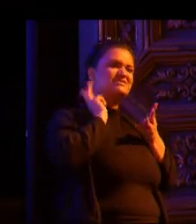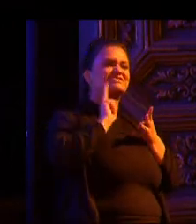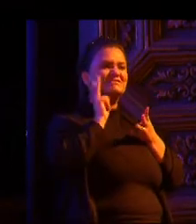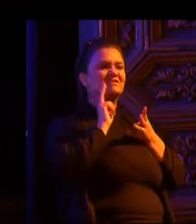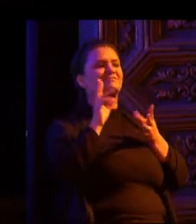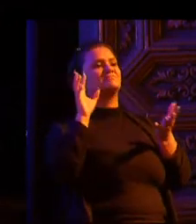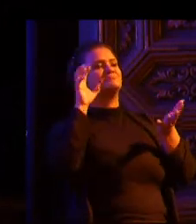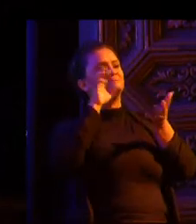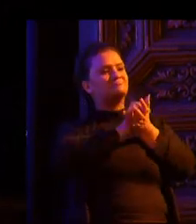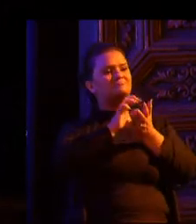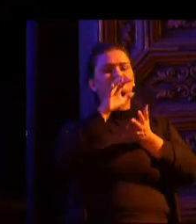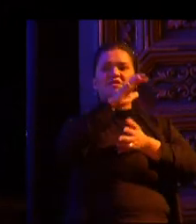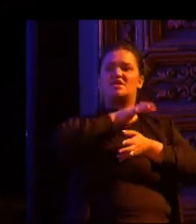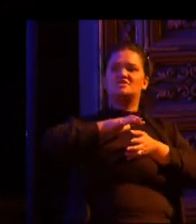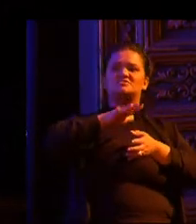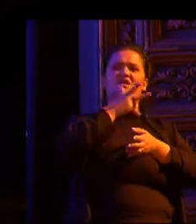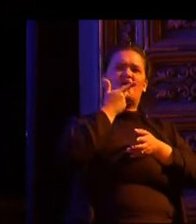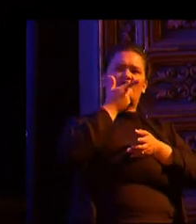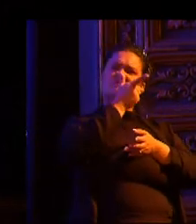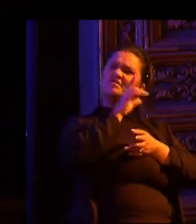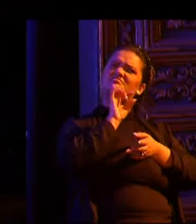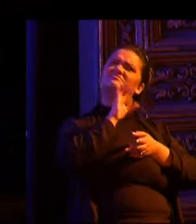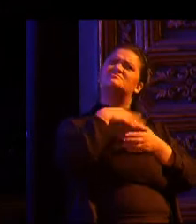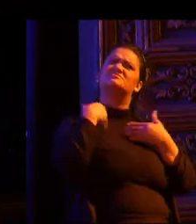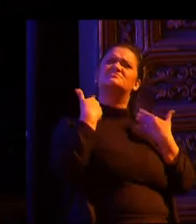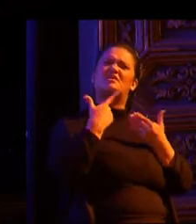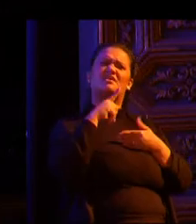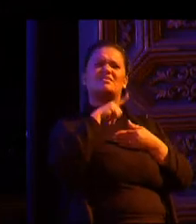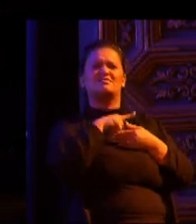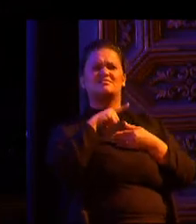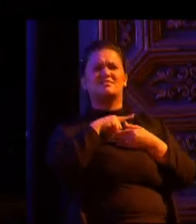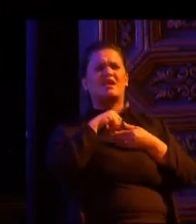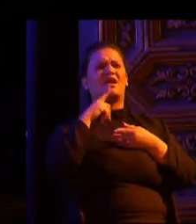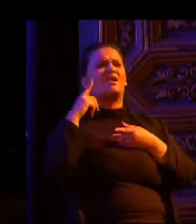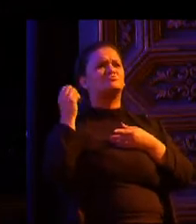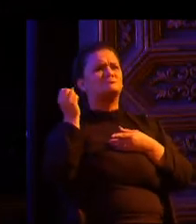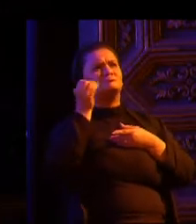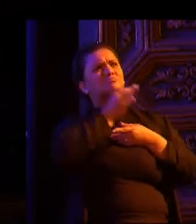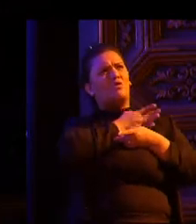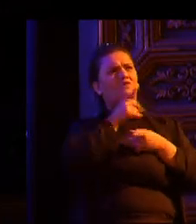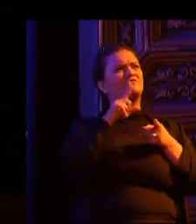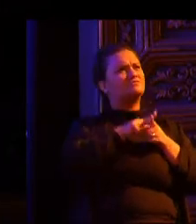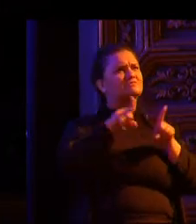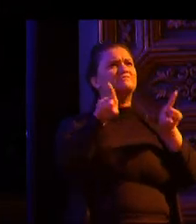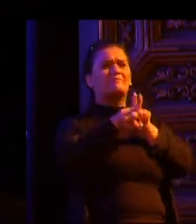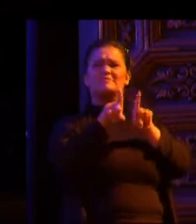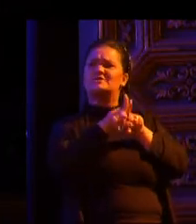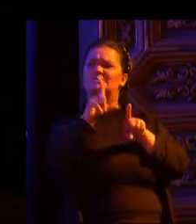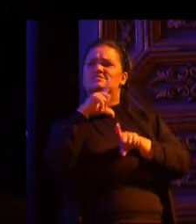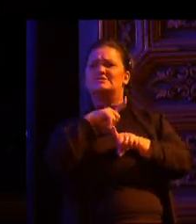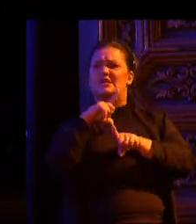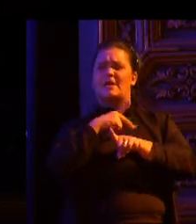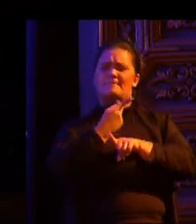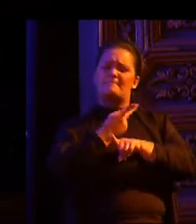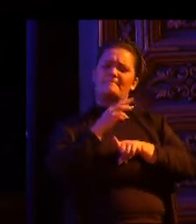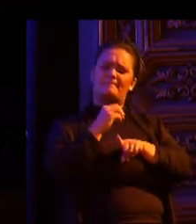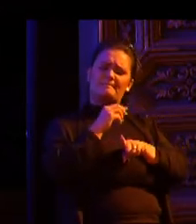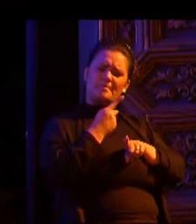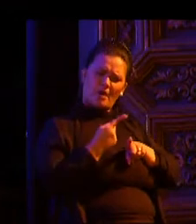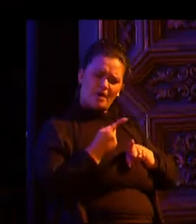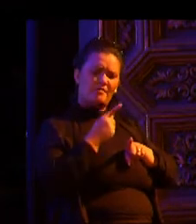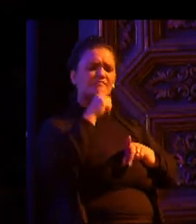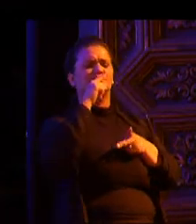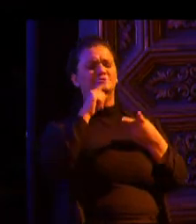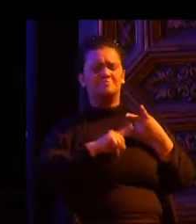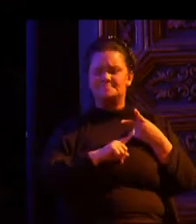regional. E eu falo, poxa, será que a gente não tem uma contemporaneidade? Será que a gente não tem também pop? Será que a gente não tem